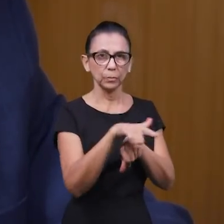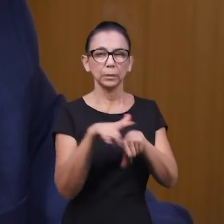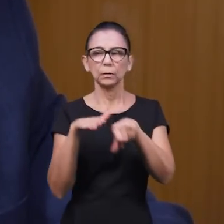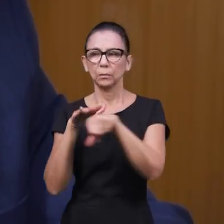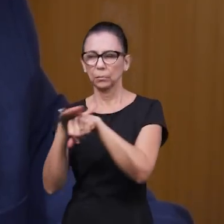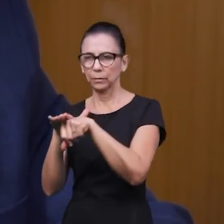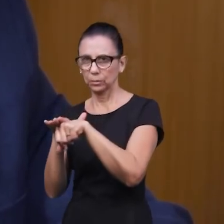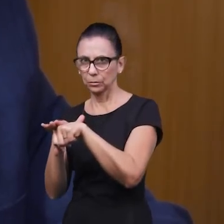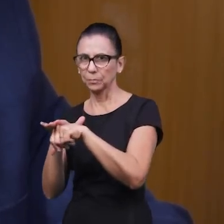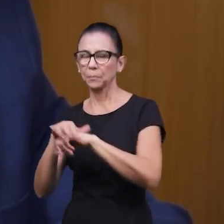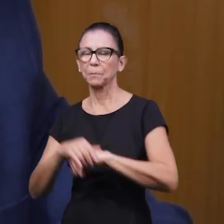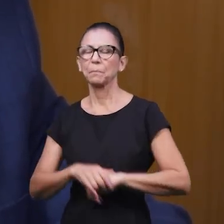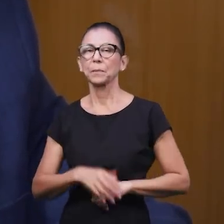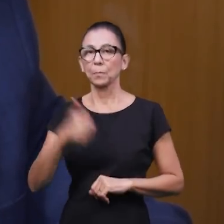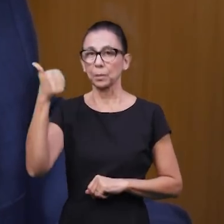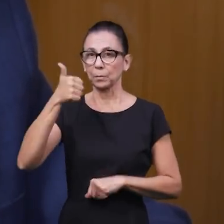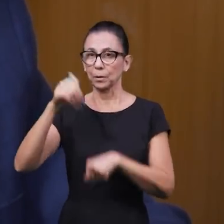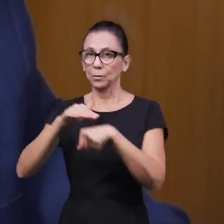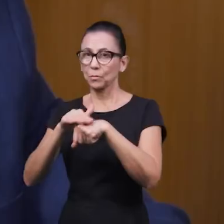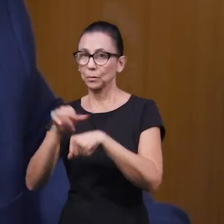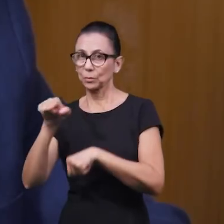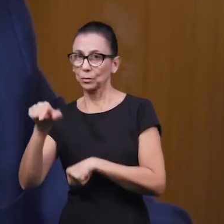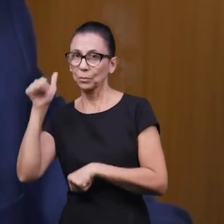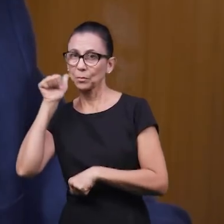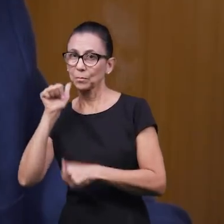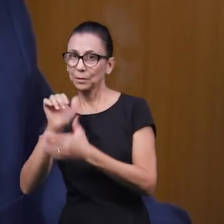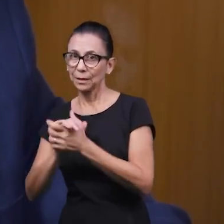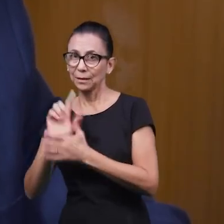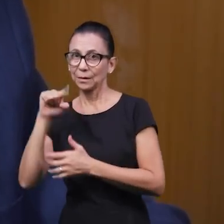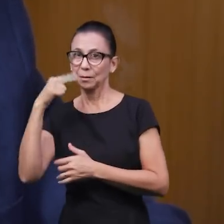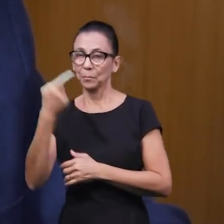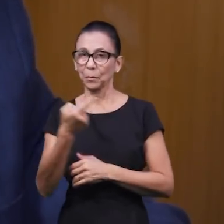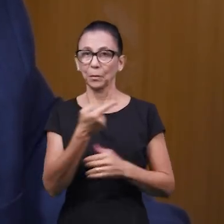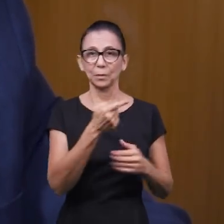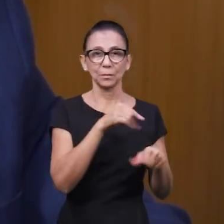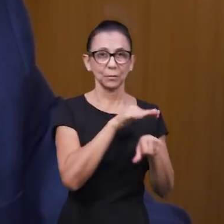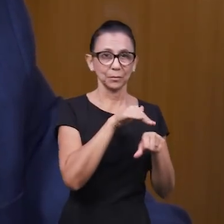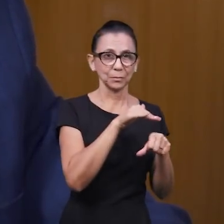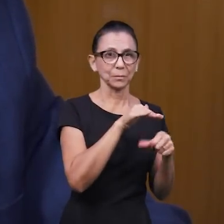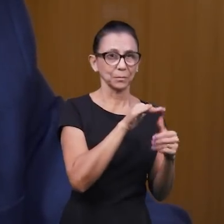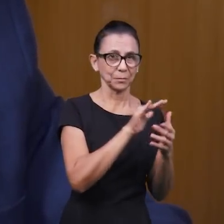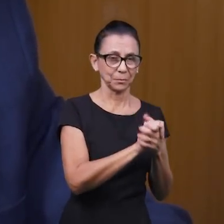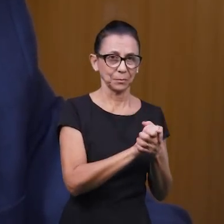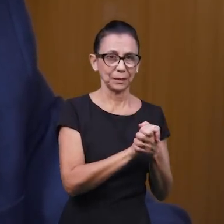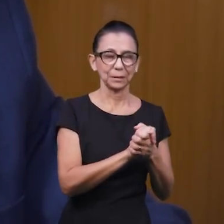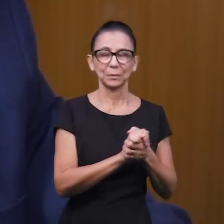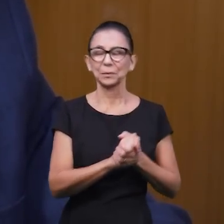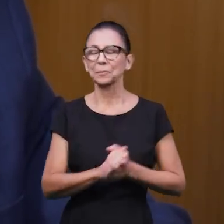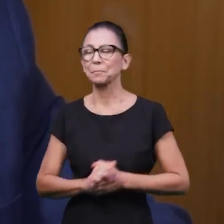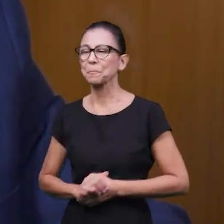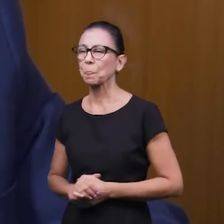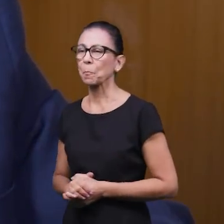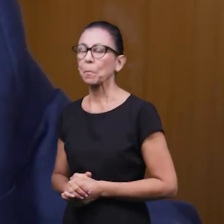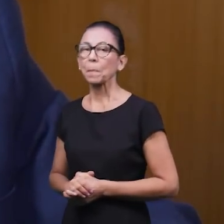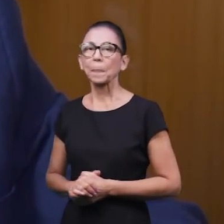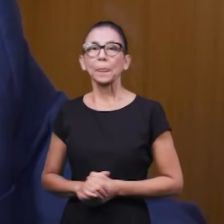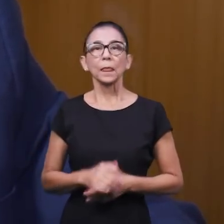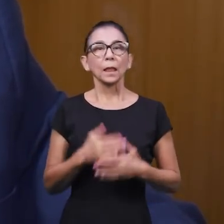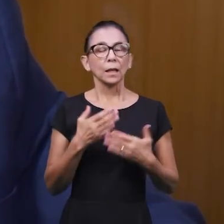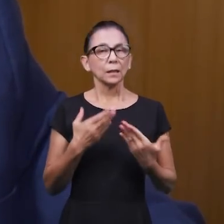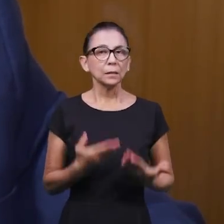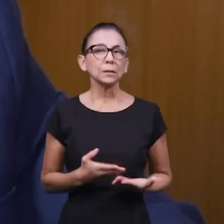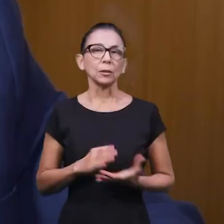só, você, minha irmã, pode ser a diferença da sua casa. A experiência que você tem, o seu marido quer ter a